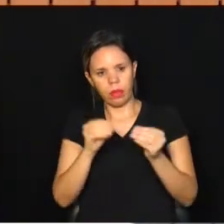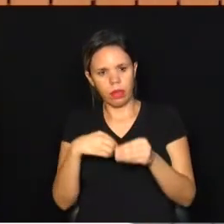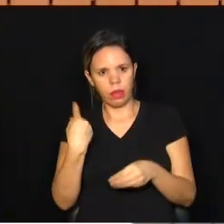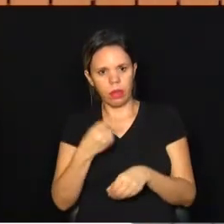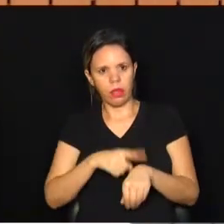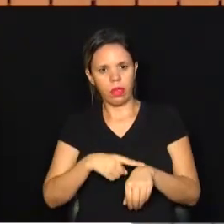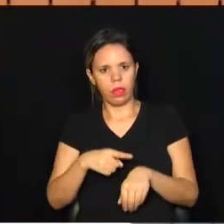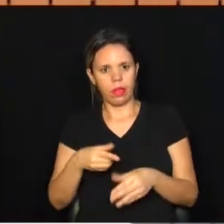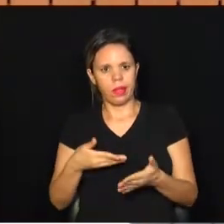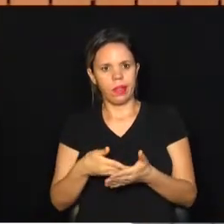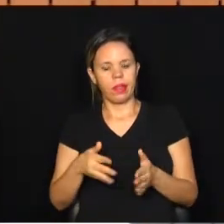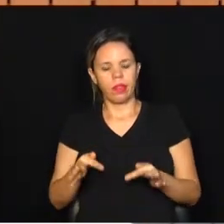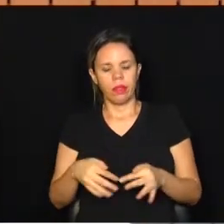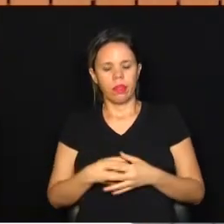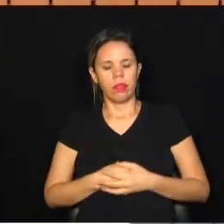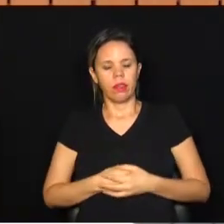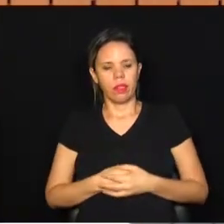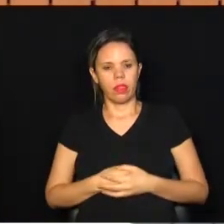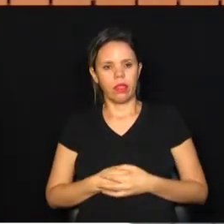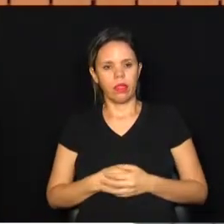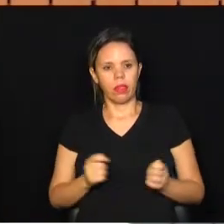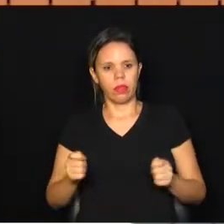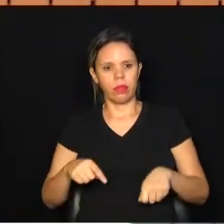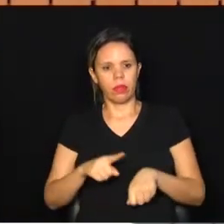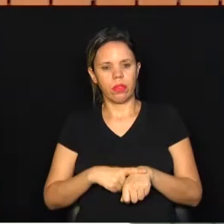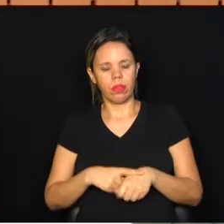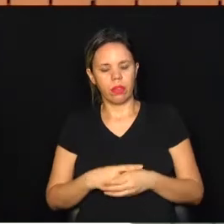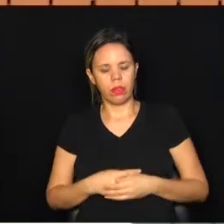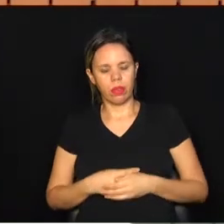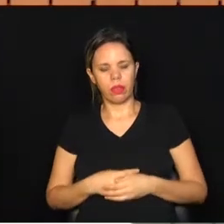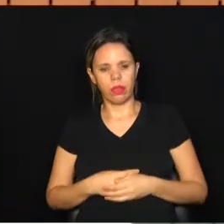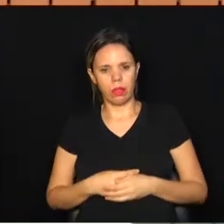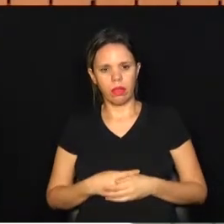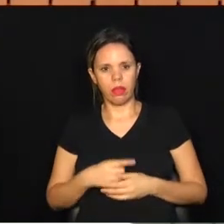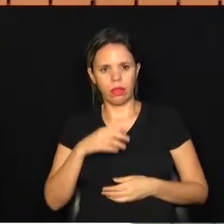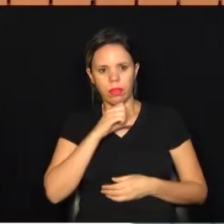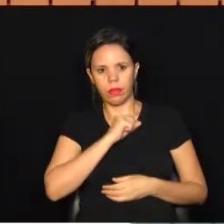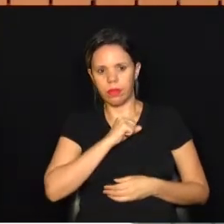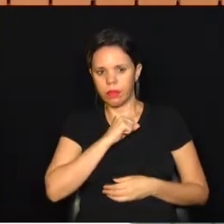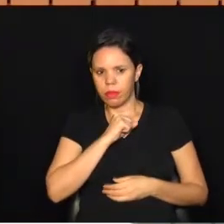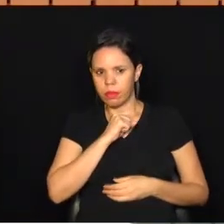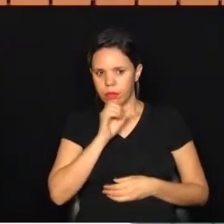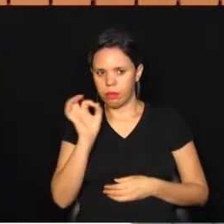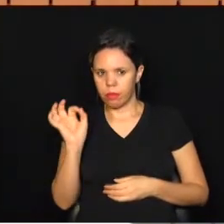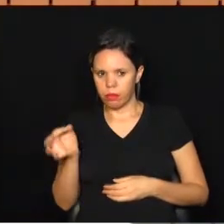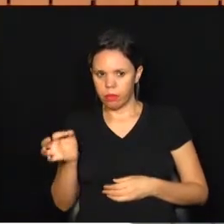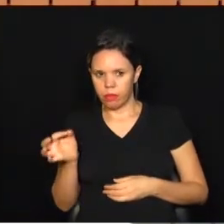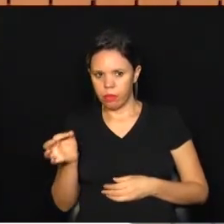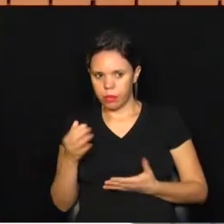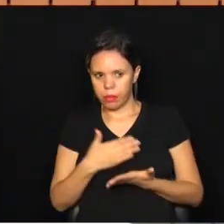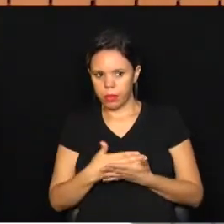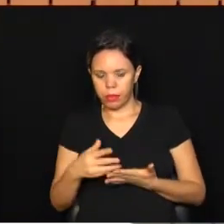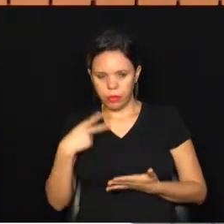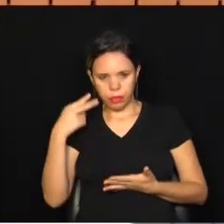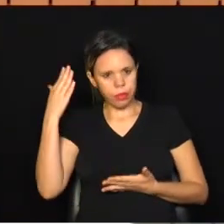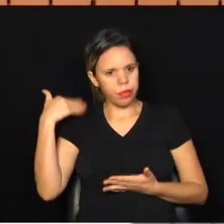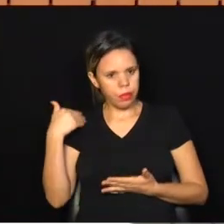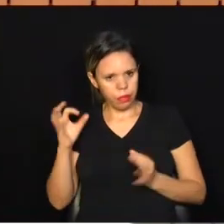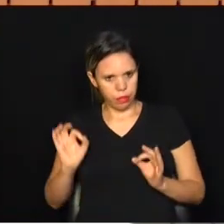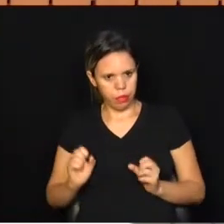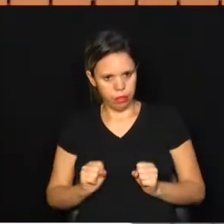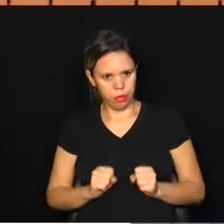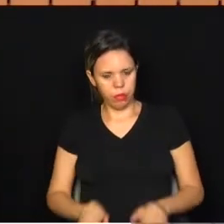temos o horário já chegando ao final, mas acho que dá tempo de fazer as considerações finais aqui bem rapidinho, tá certo? Vamos começar pela Débora, pode ser?